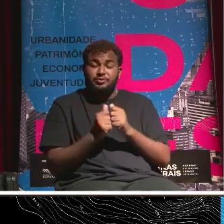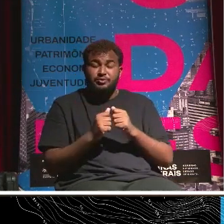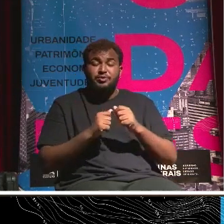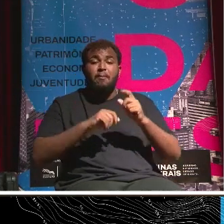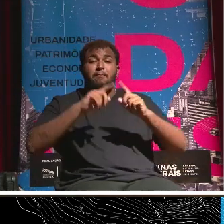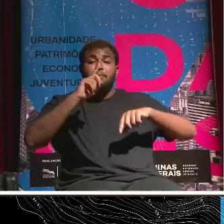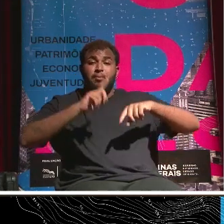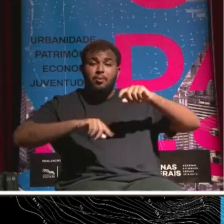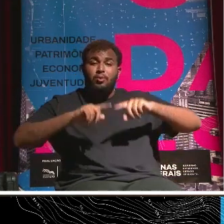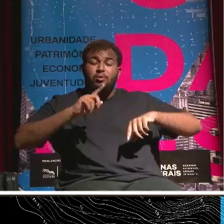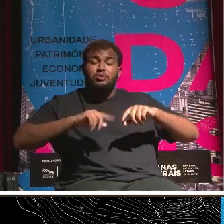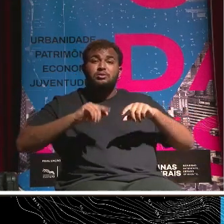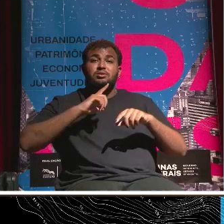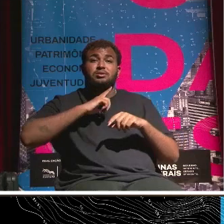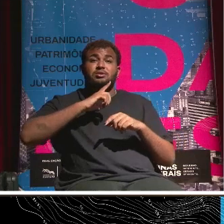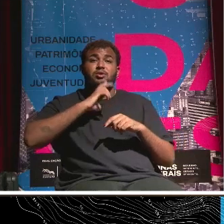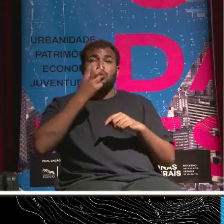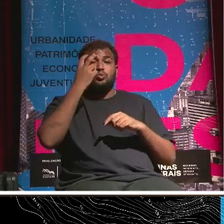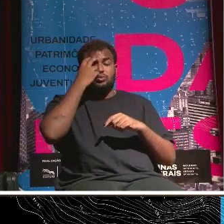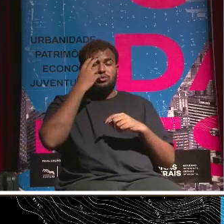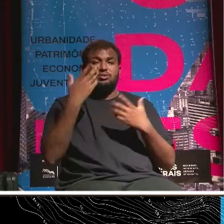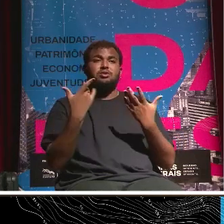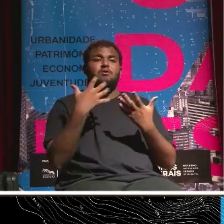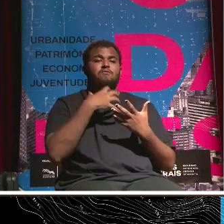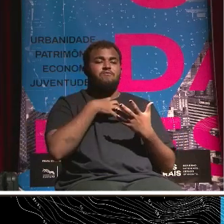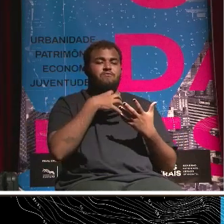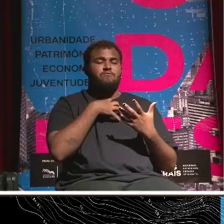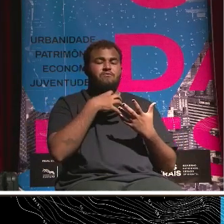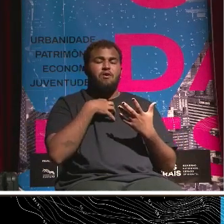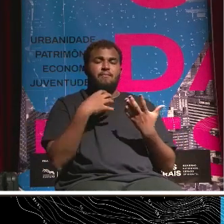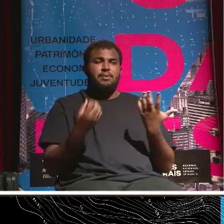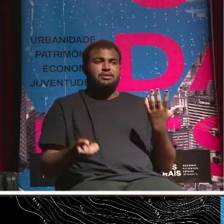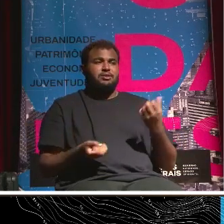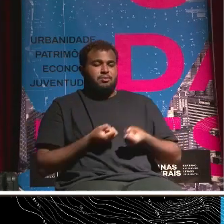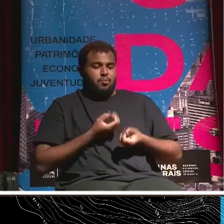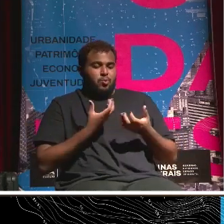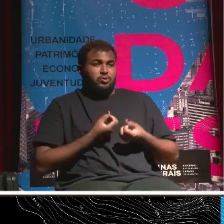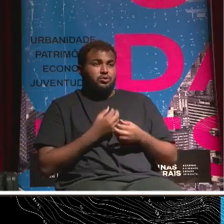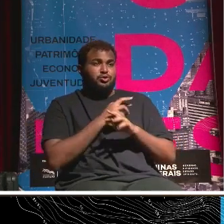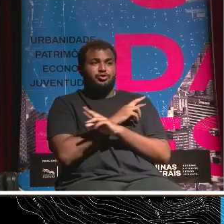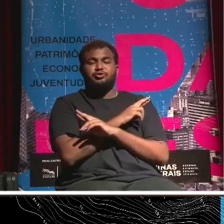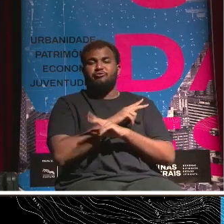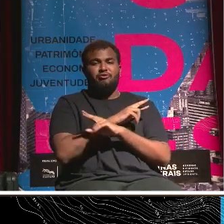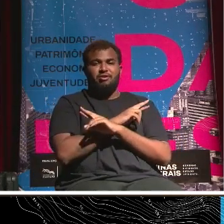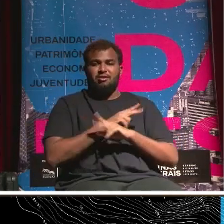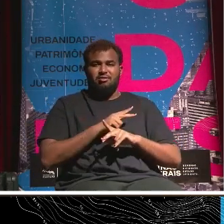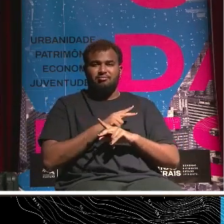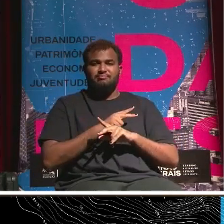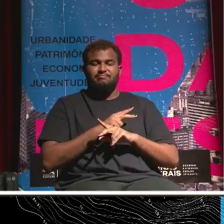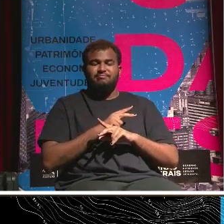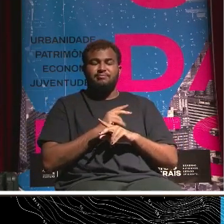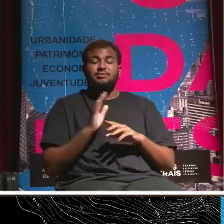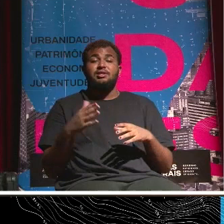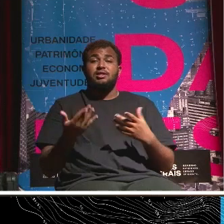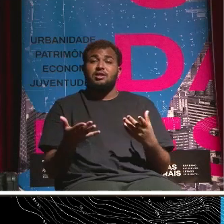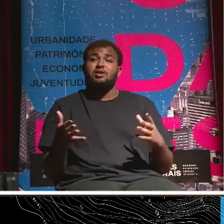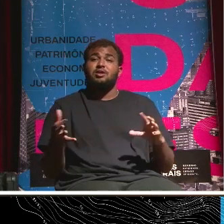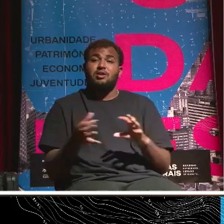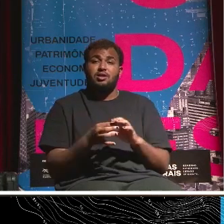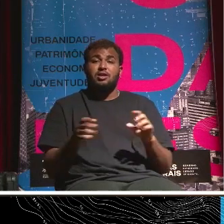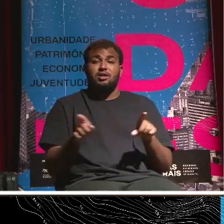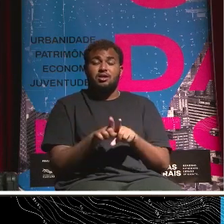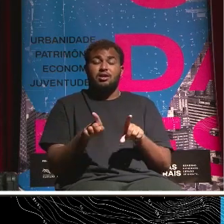ela estabelece uma forma de produção diferente. E ela está ligada